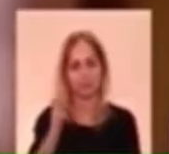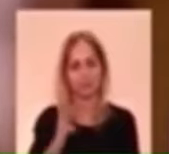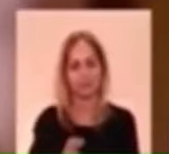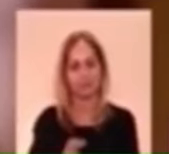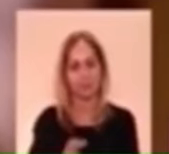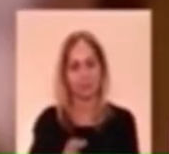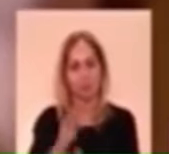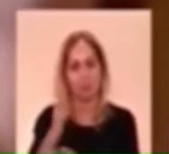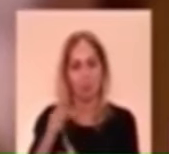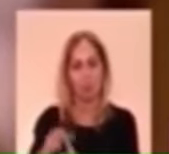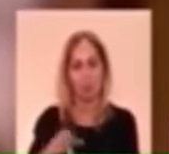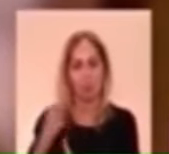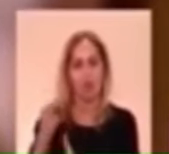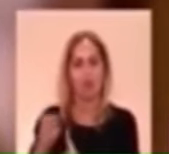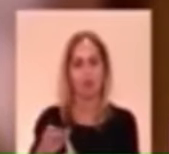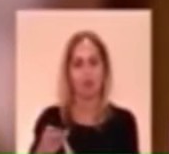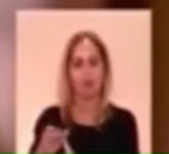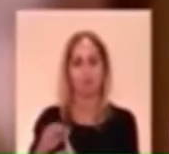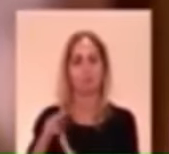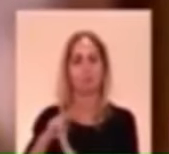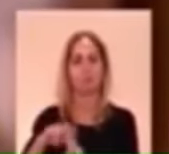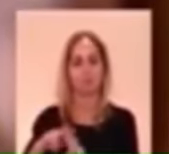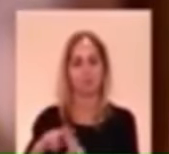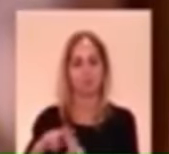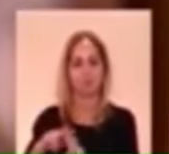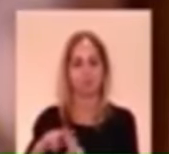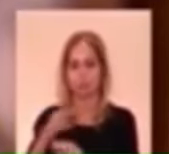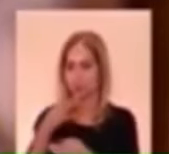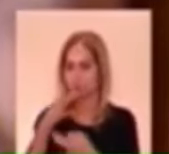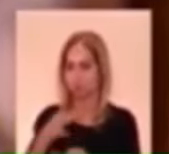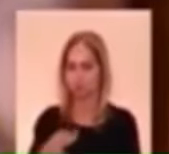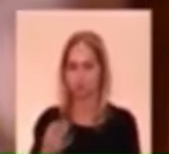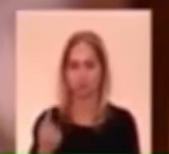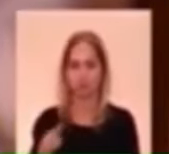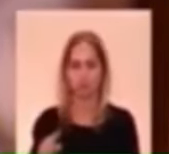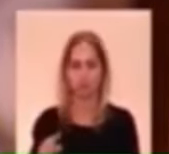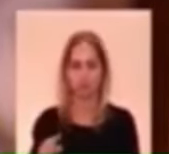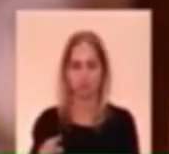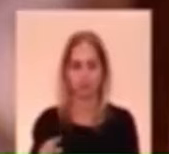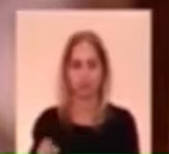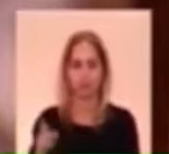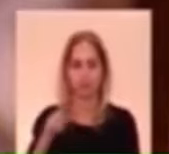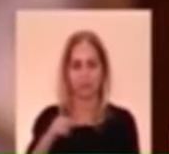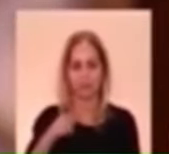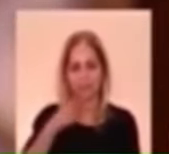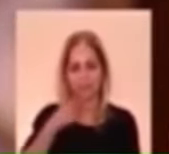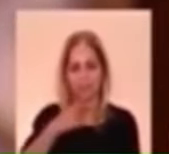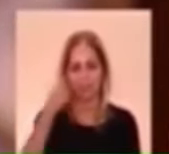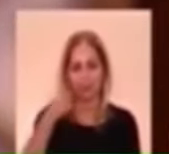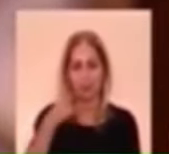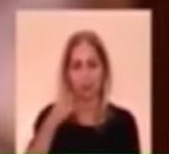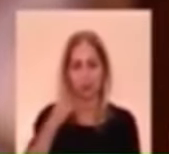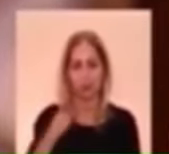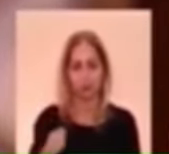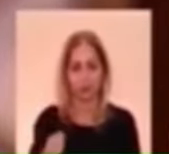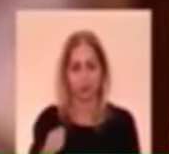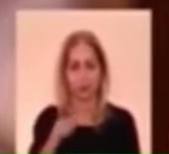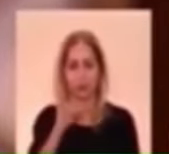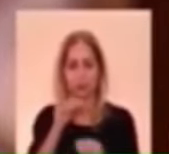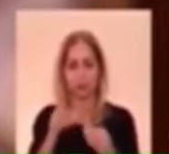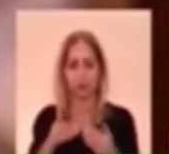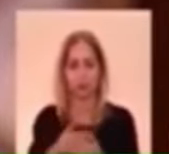das seleções do readers diest deste mês de dezembro eu relato exatamente três casos desses